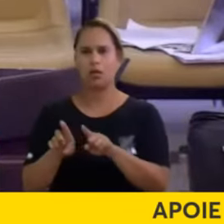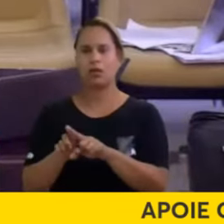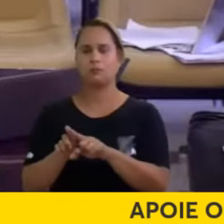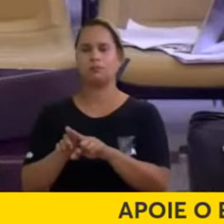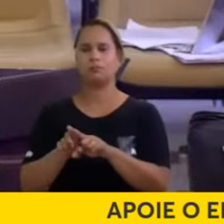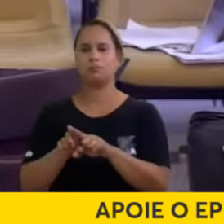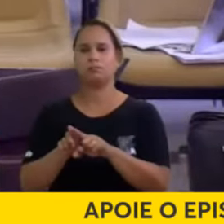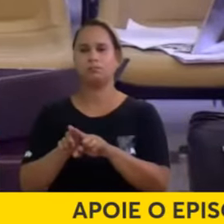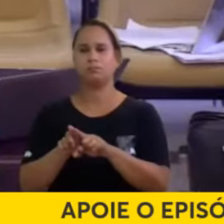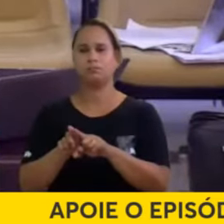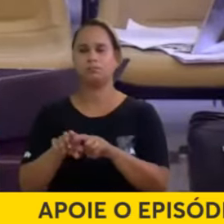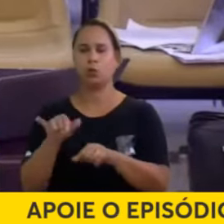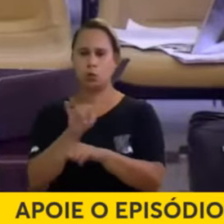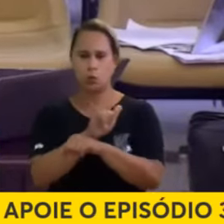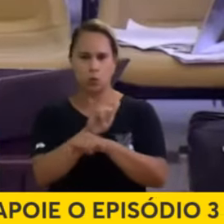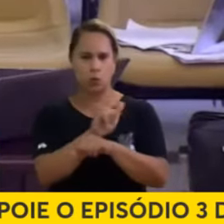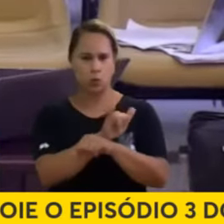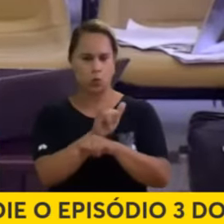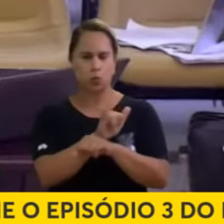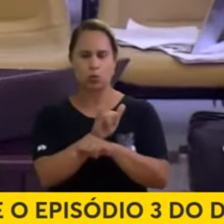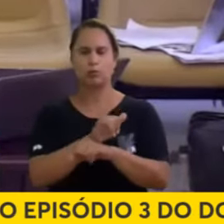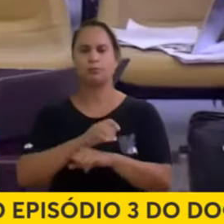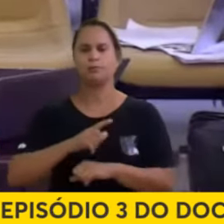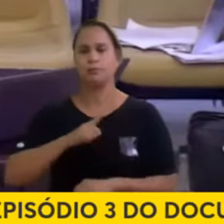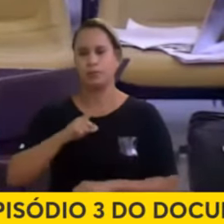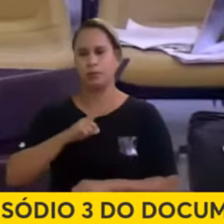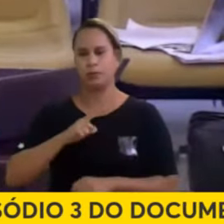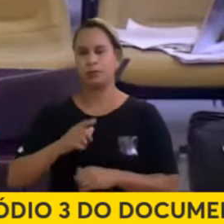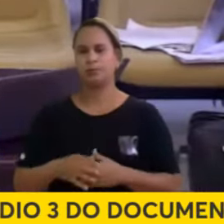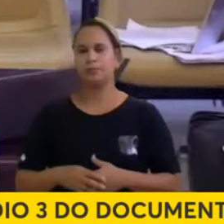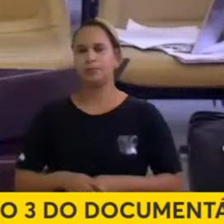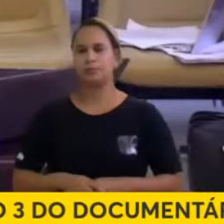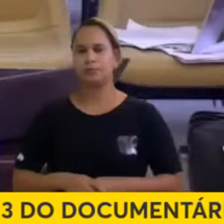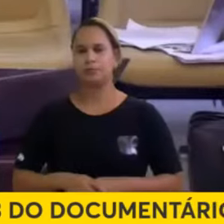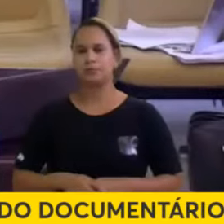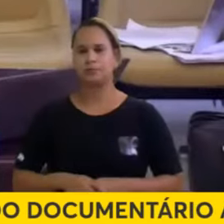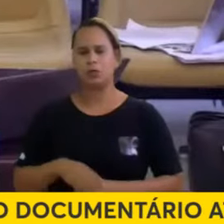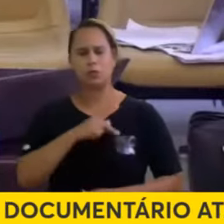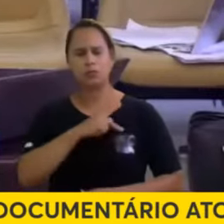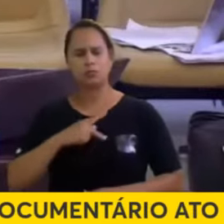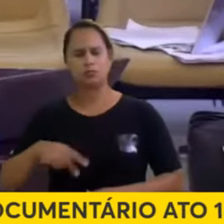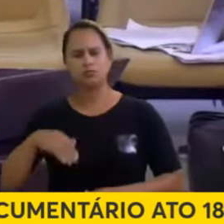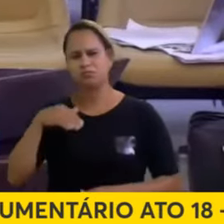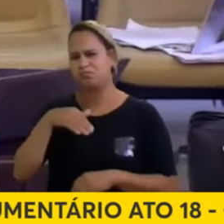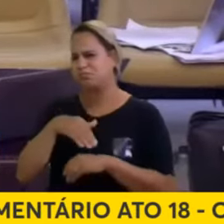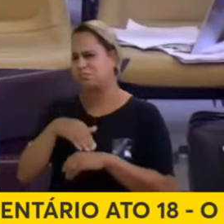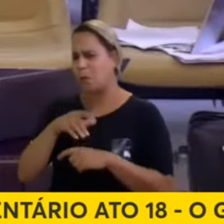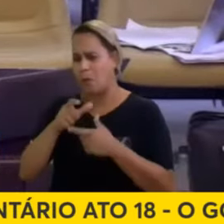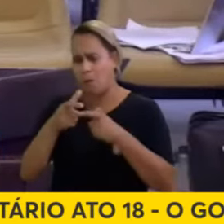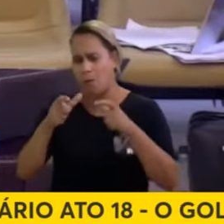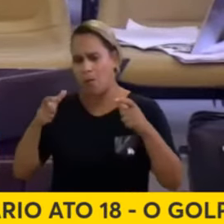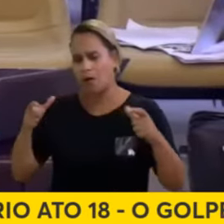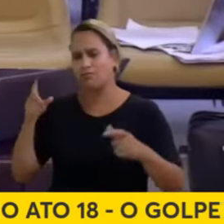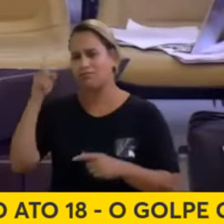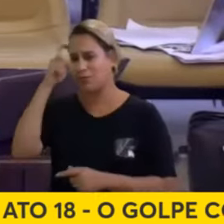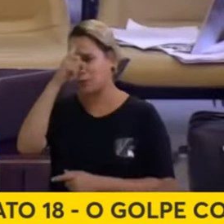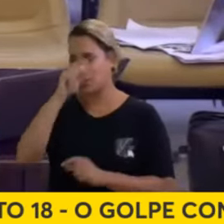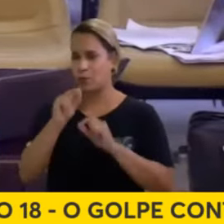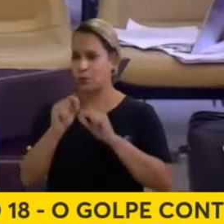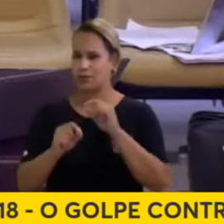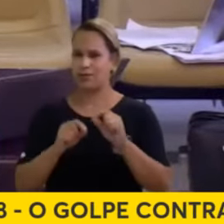também nos acompanhando senhor presidente a maior dificuldade que nós tivemos nessa causa foi dizer a